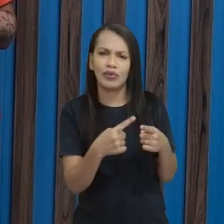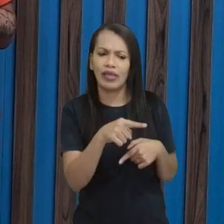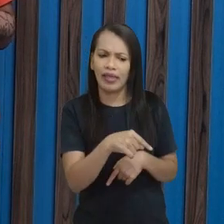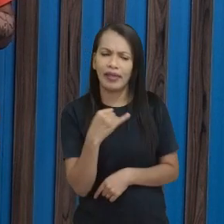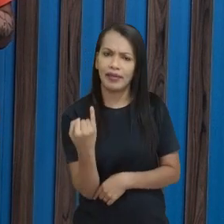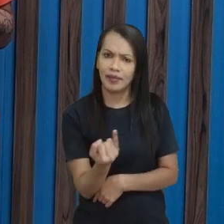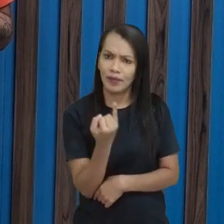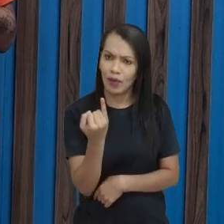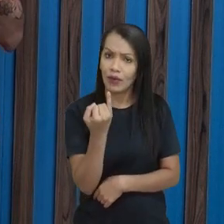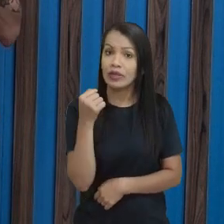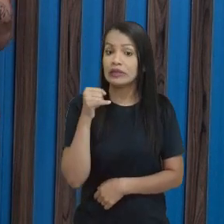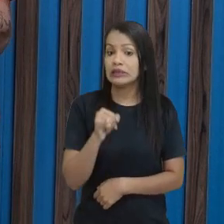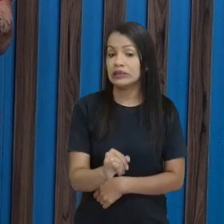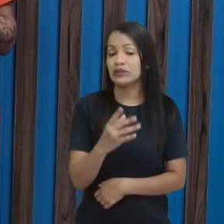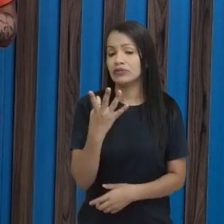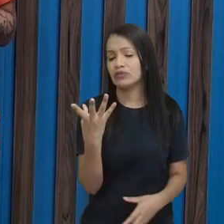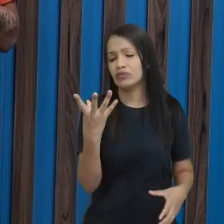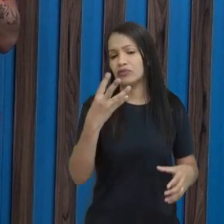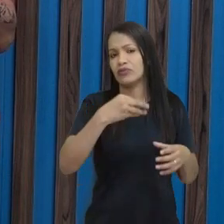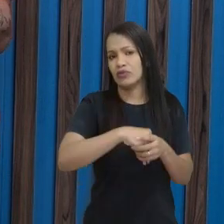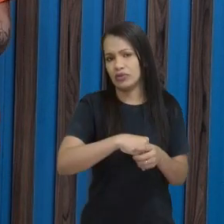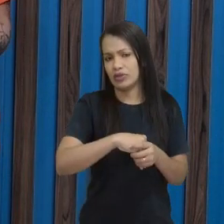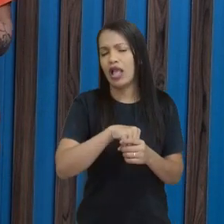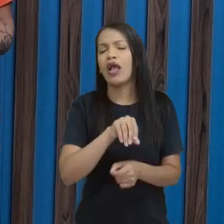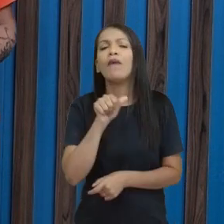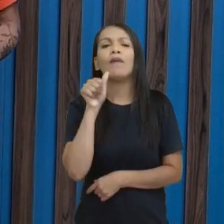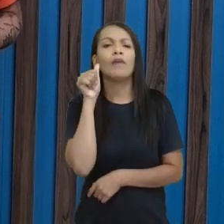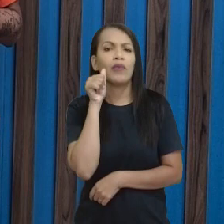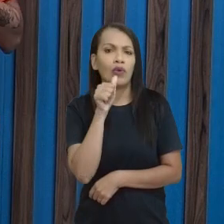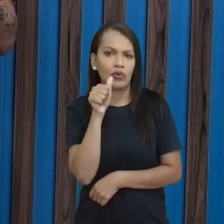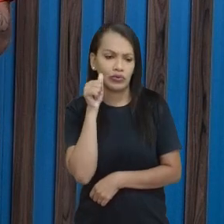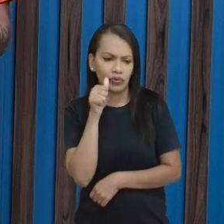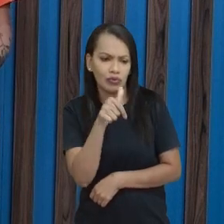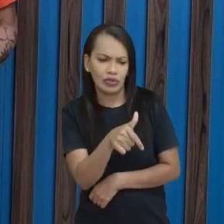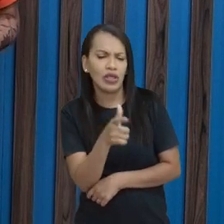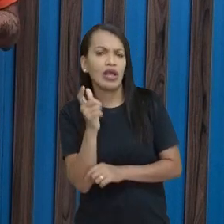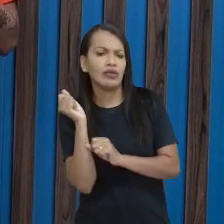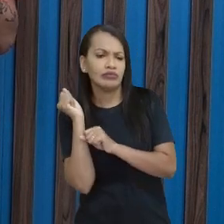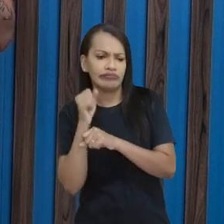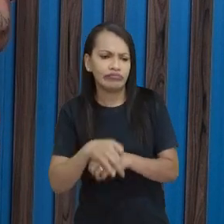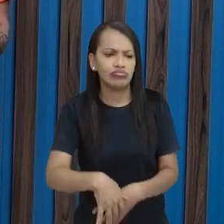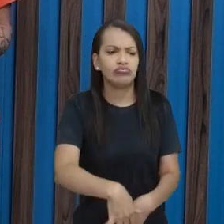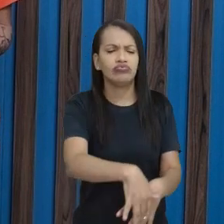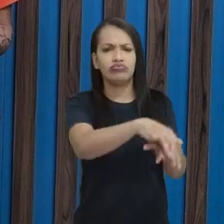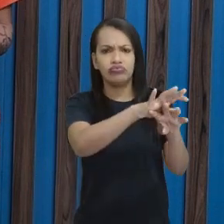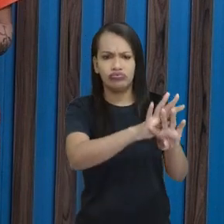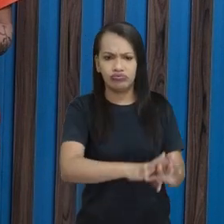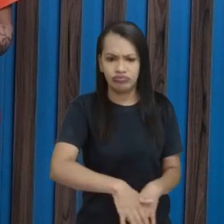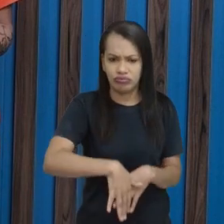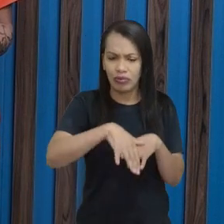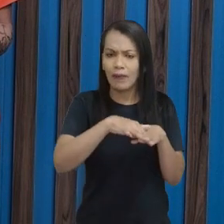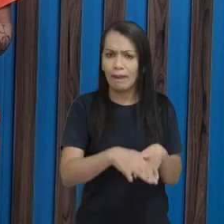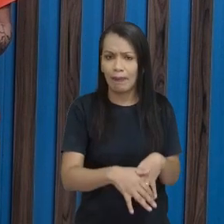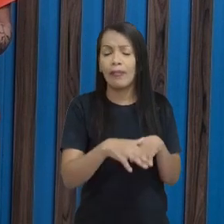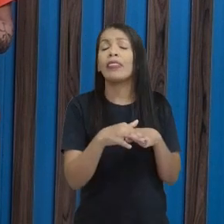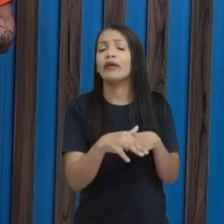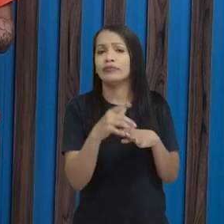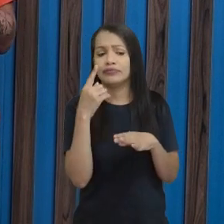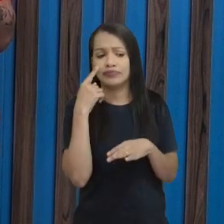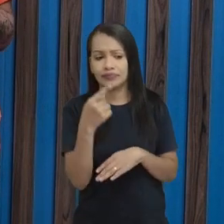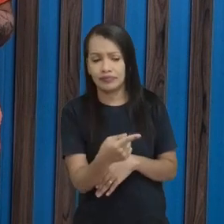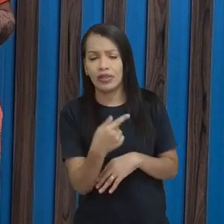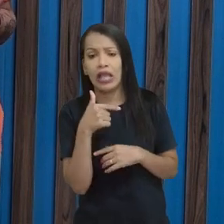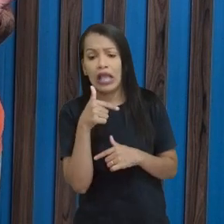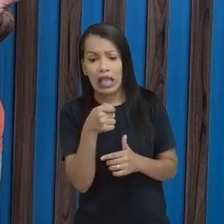importantíssimo. E se a gente não inclui essas mulheres, né, aí pescadoras que trabalham com essas atividades pesqueiras,